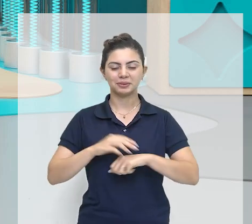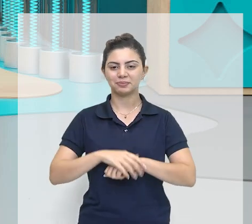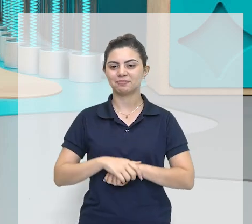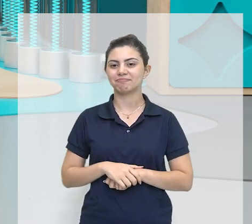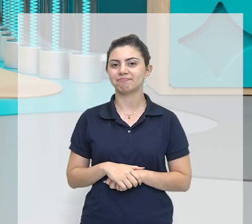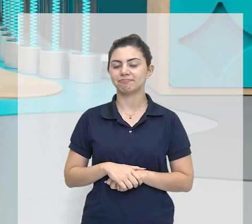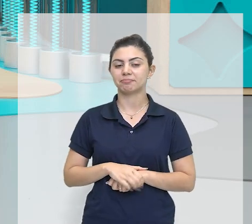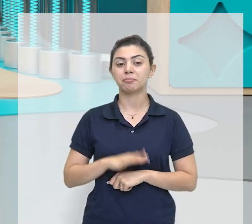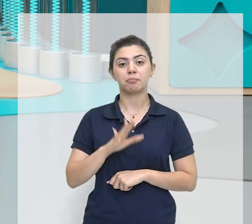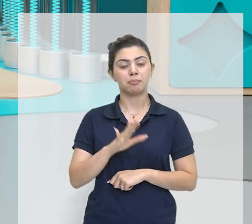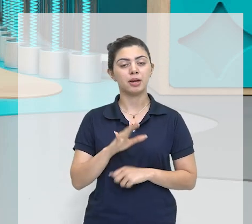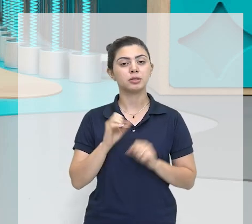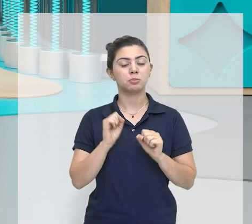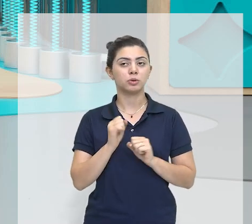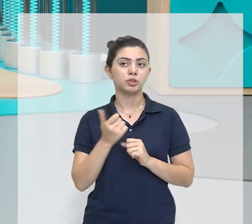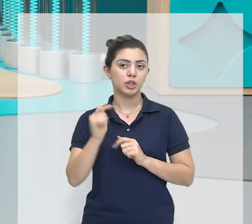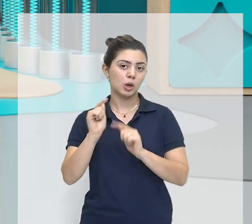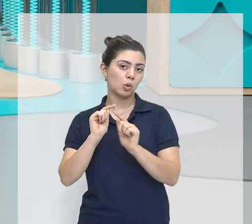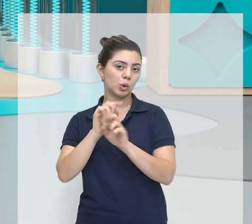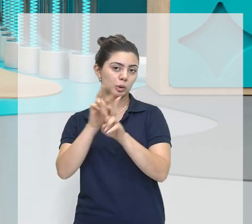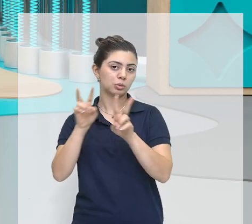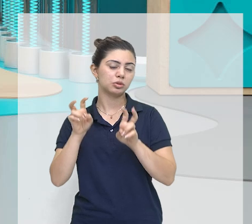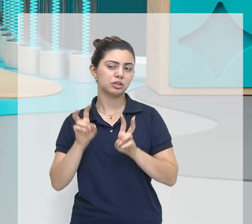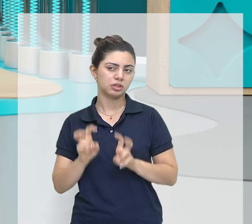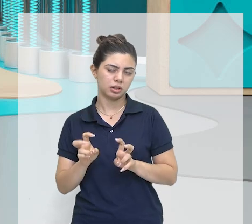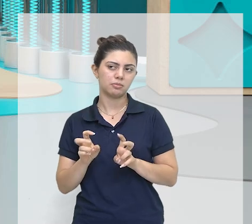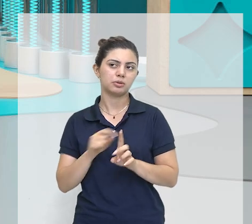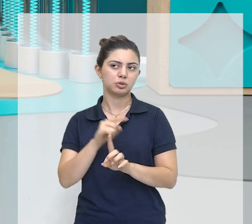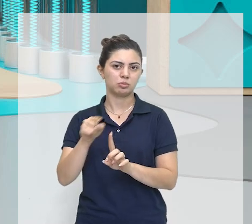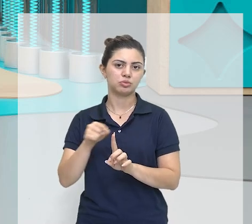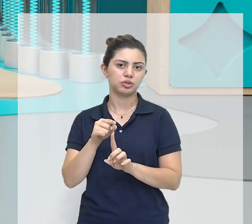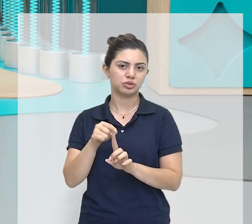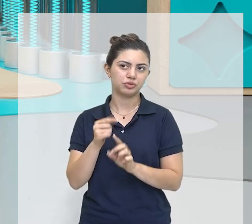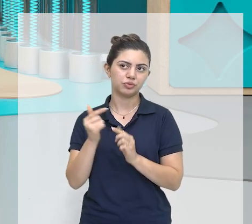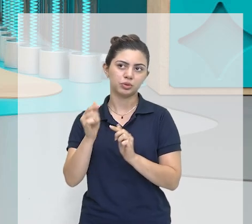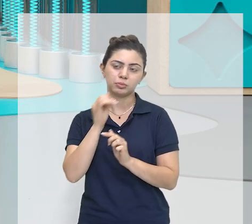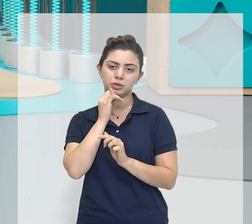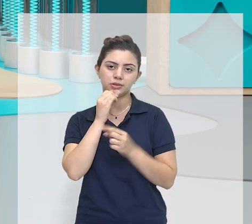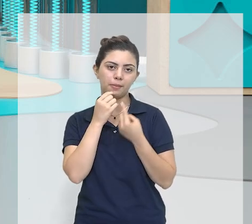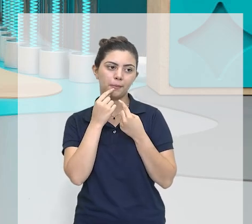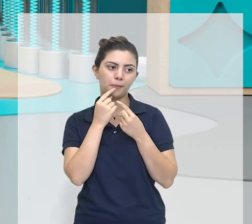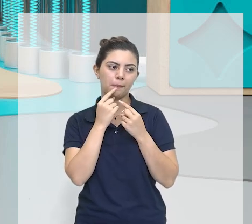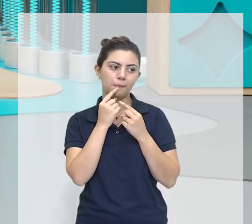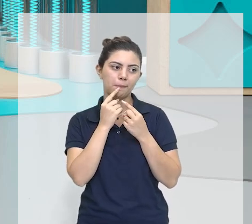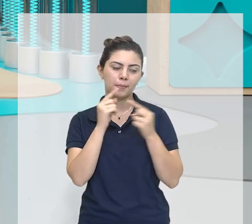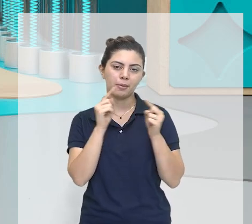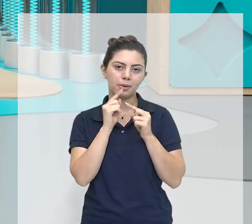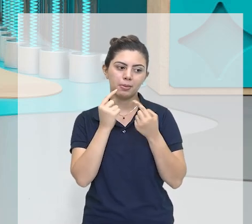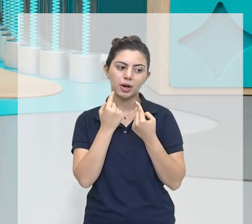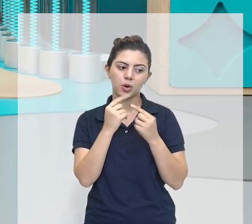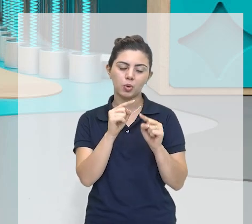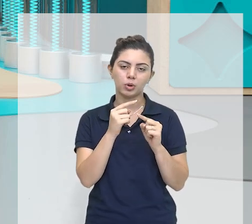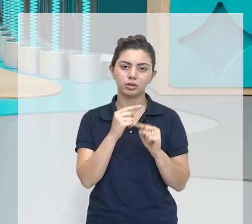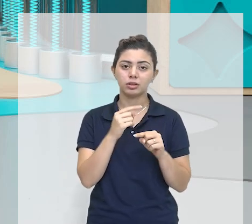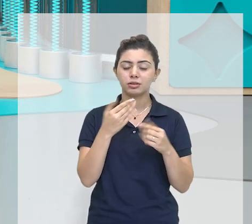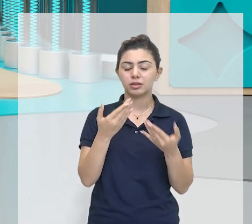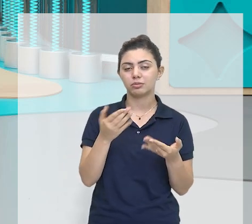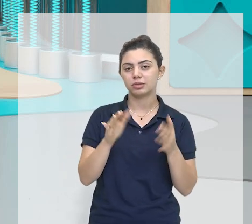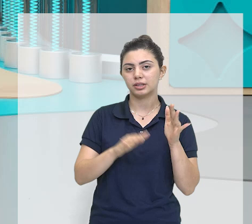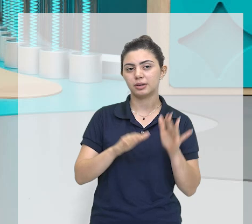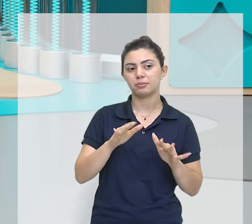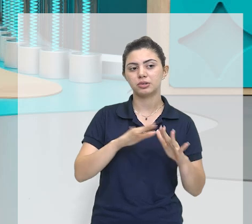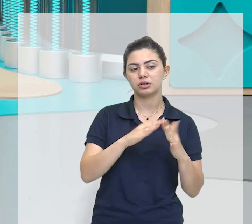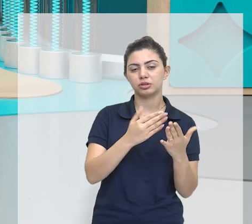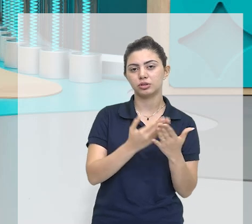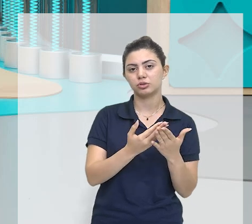E aí pode ter outros temas, pode ter outro objetivo, né? Pode fazer uma crítica também, né? Depende da escola literária que